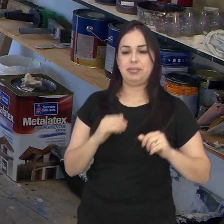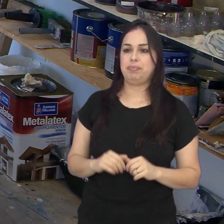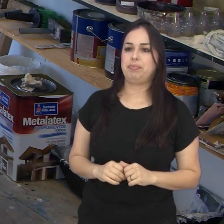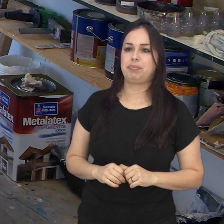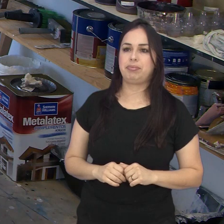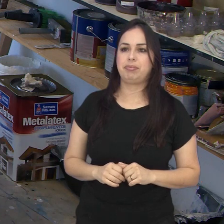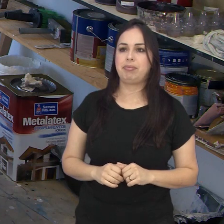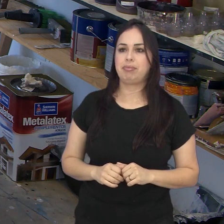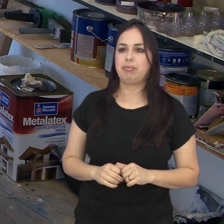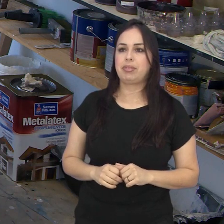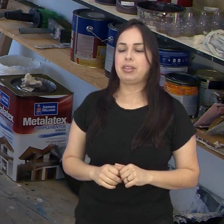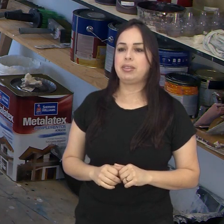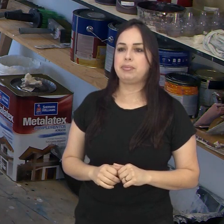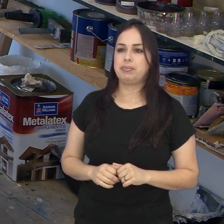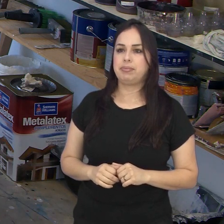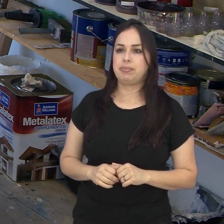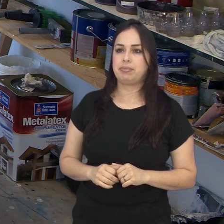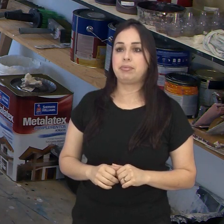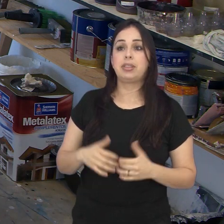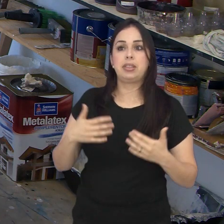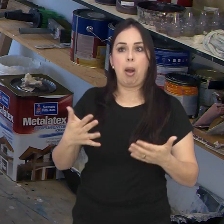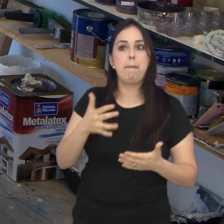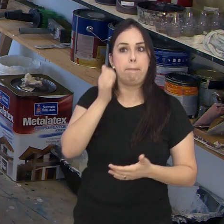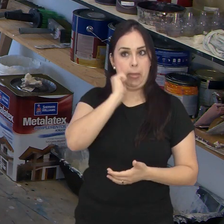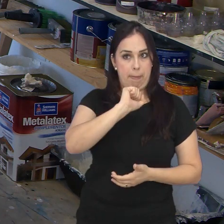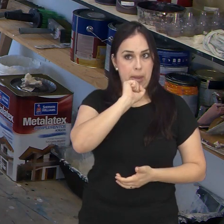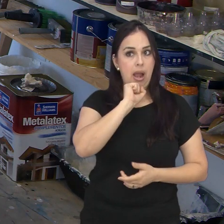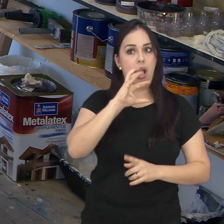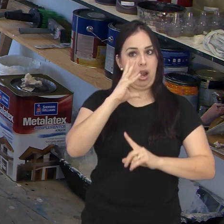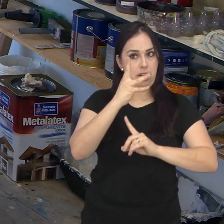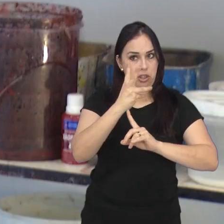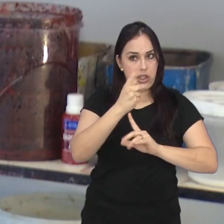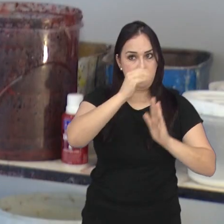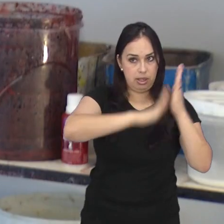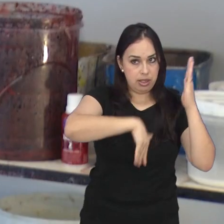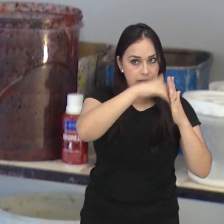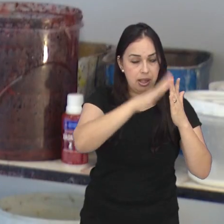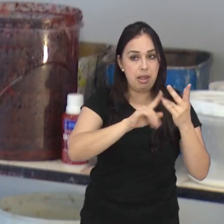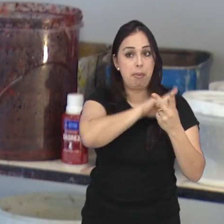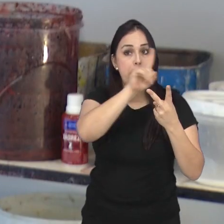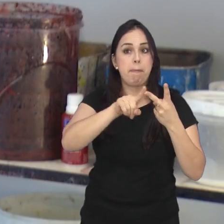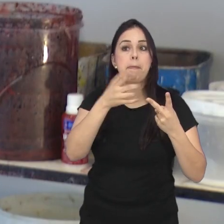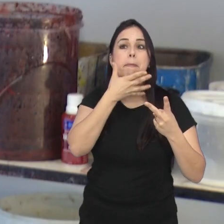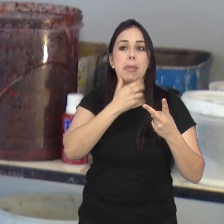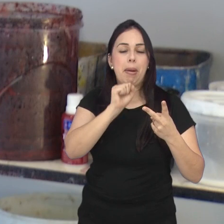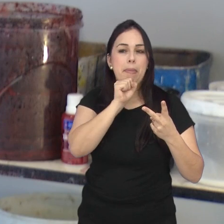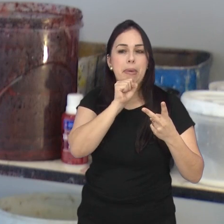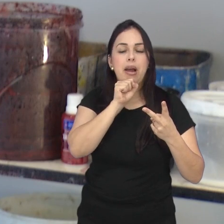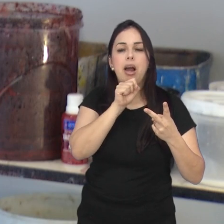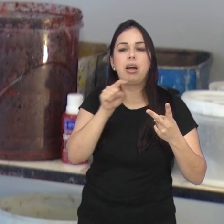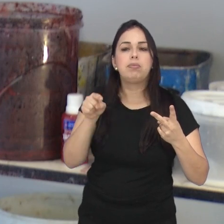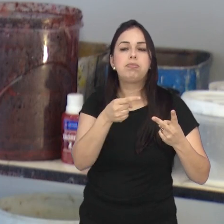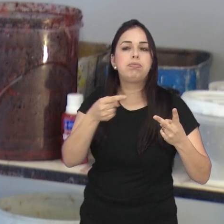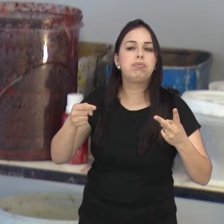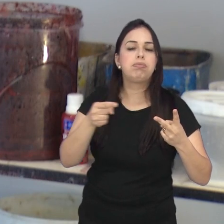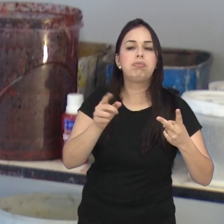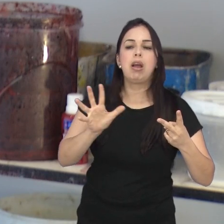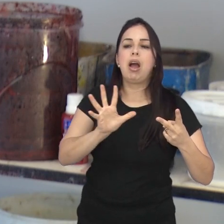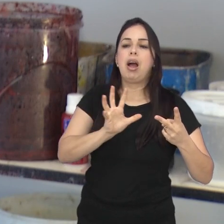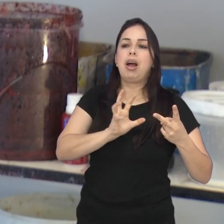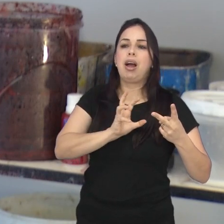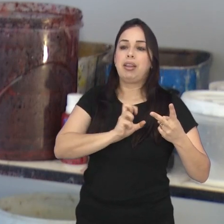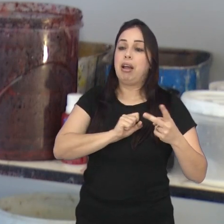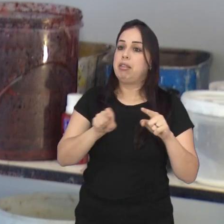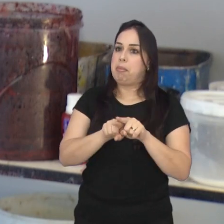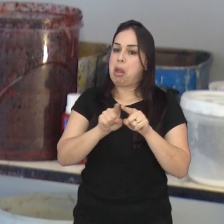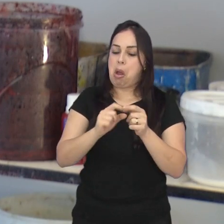né? Sua mãe era artista, o seu pai? Meu pai gostava muito de música, gostava muito de arte, então né? Sempre